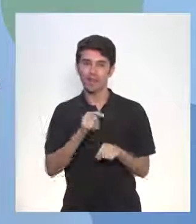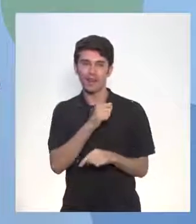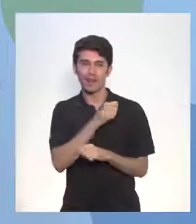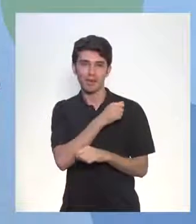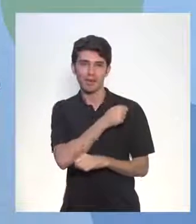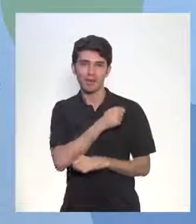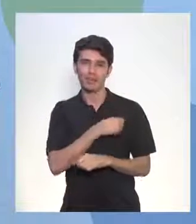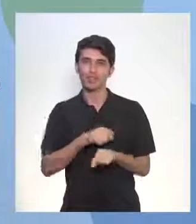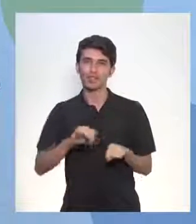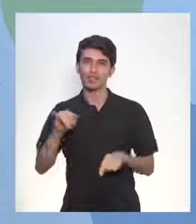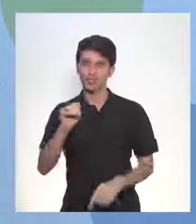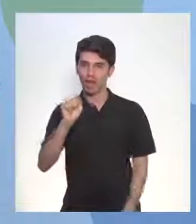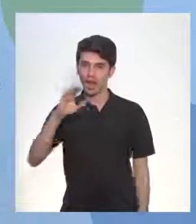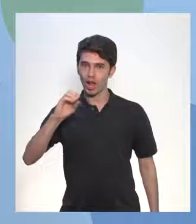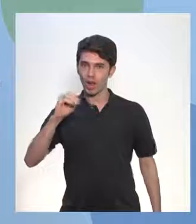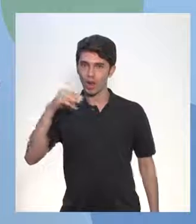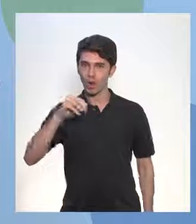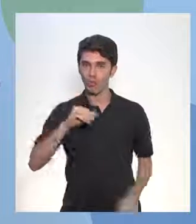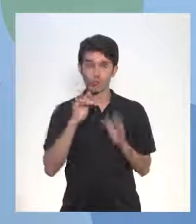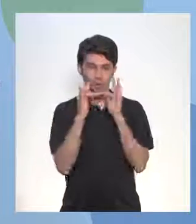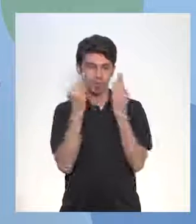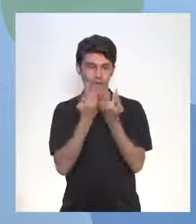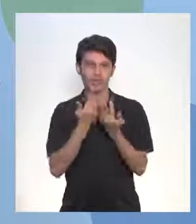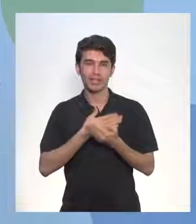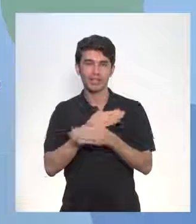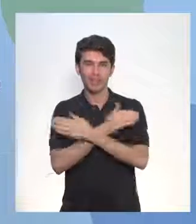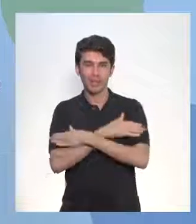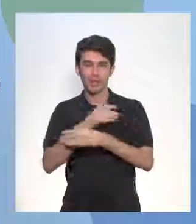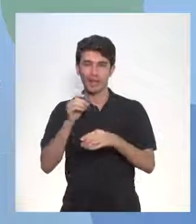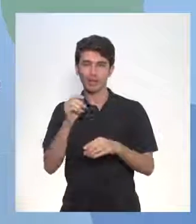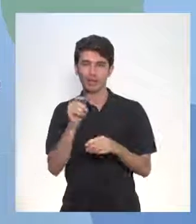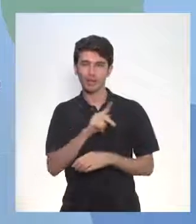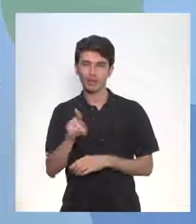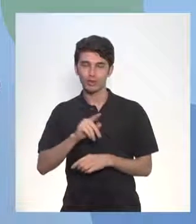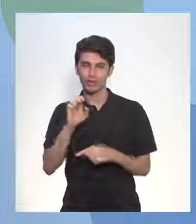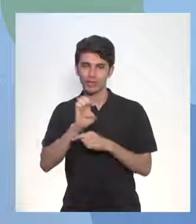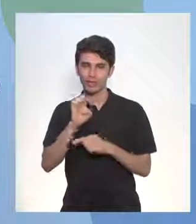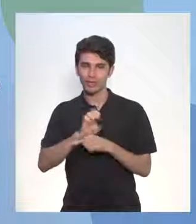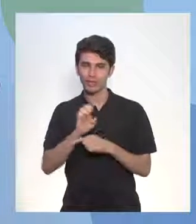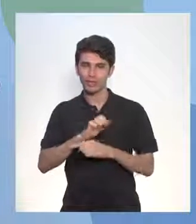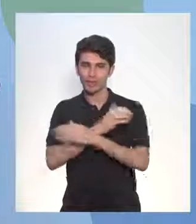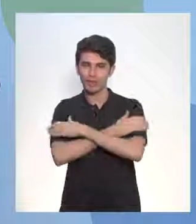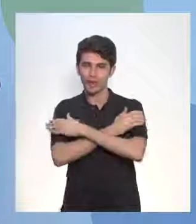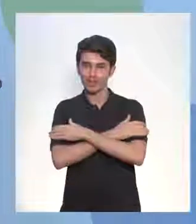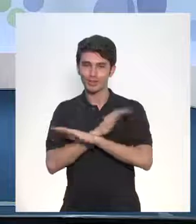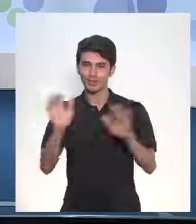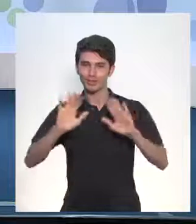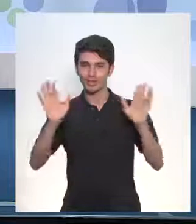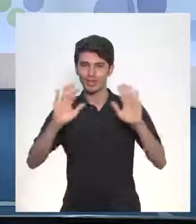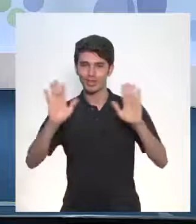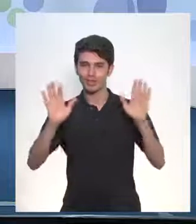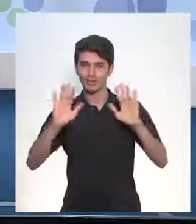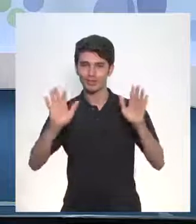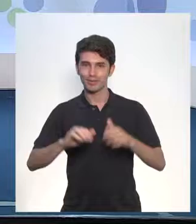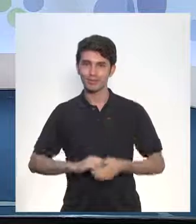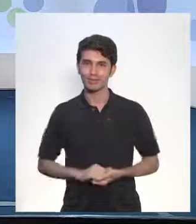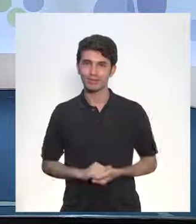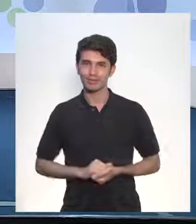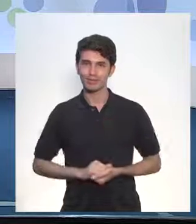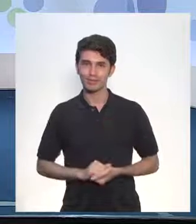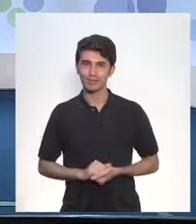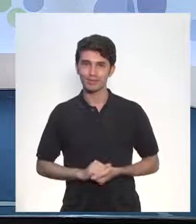família Jácomo, e aos professores da rede estadual que estão aí acompanhando a gente. Abraços. Tchau, tchau, pessoal.